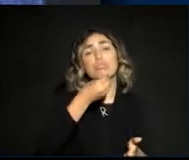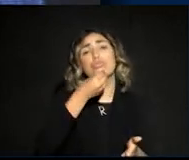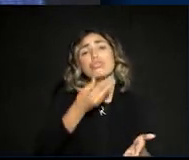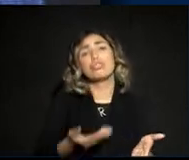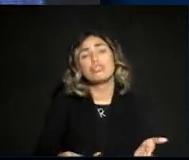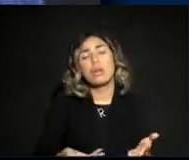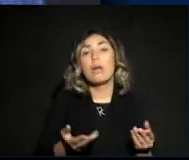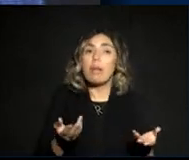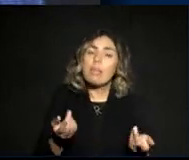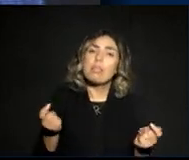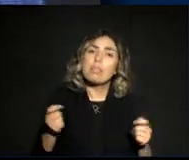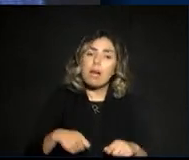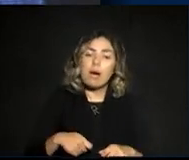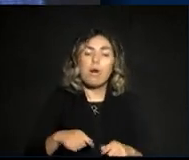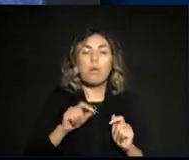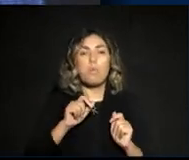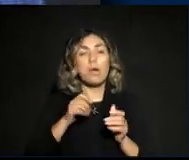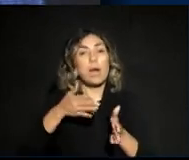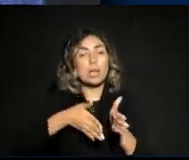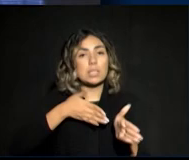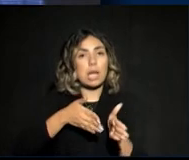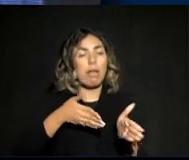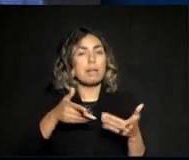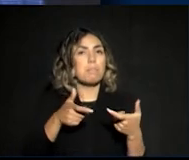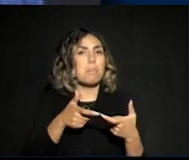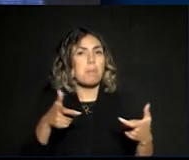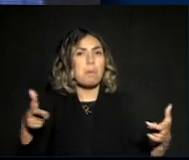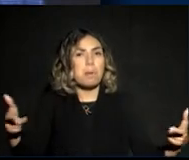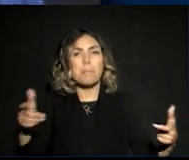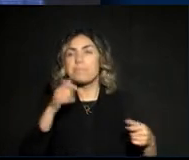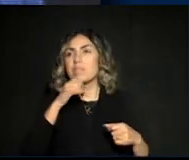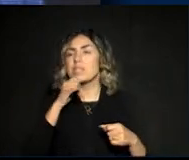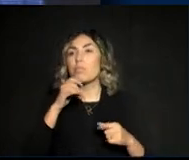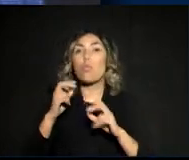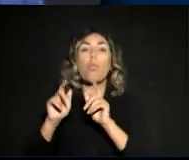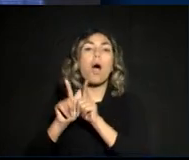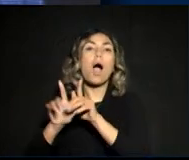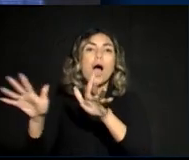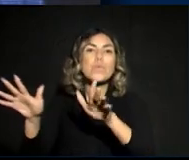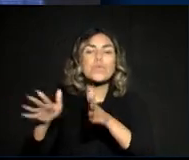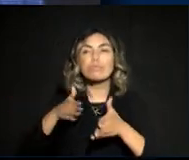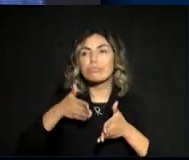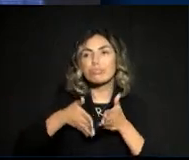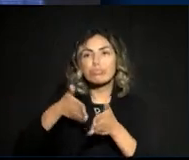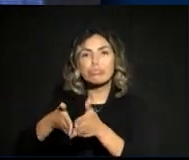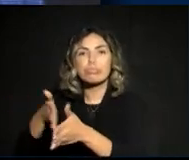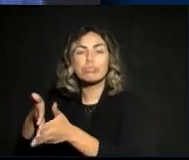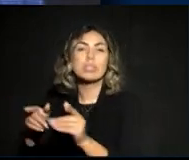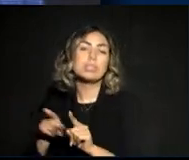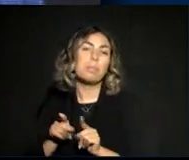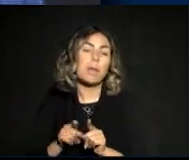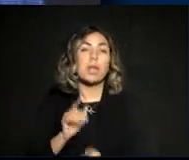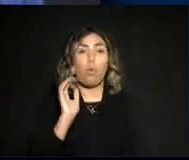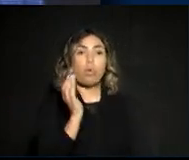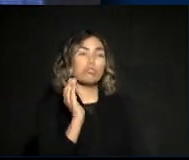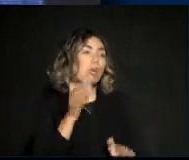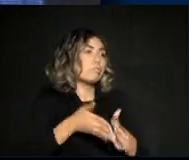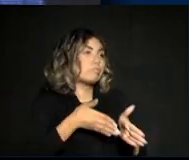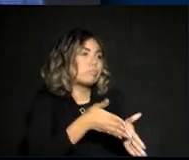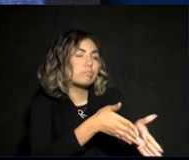investir na expansão do um metro ferroviário levando a linha dois até Guarulhos levando a linha quatro até Cotia